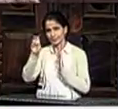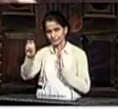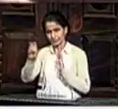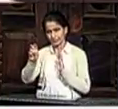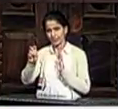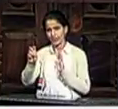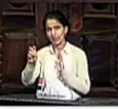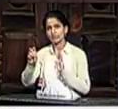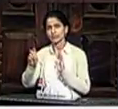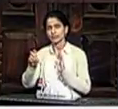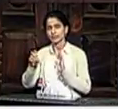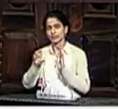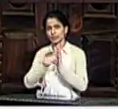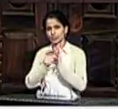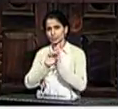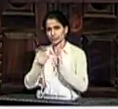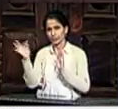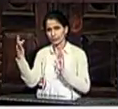Constituição Federal,